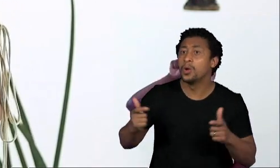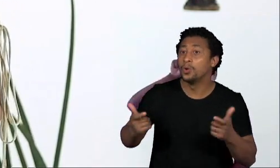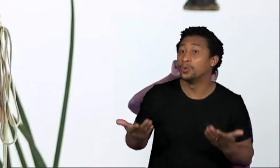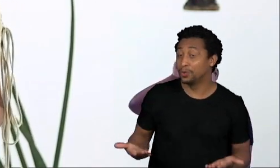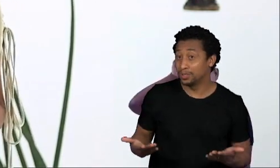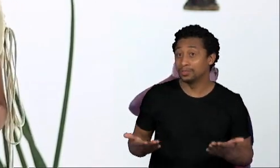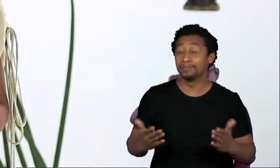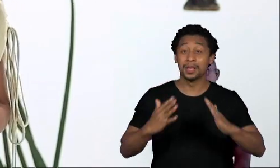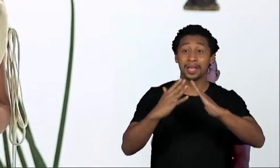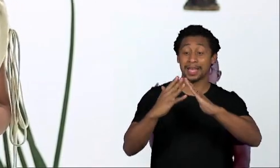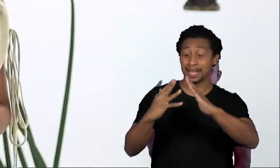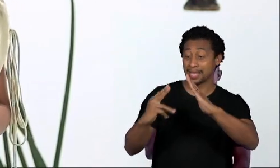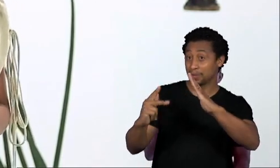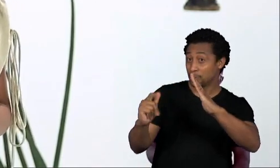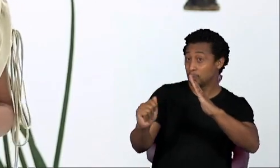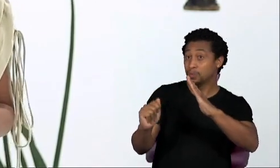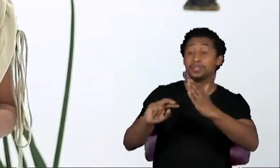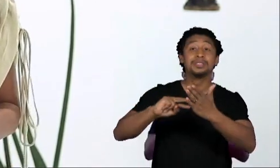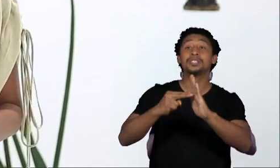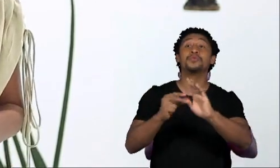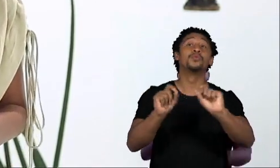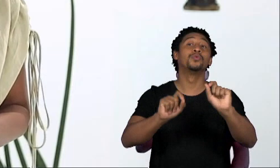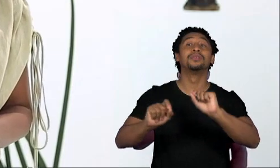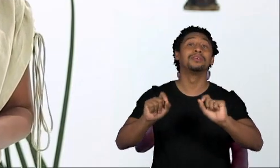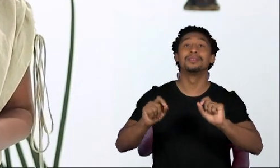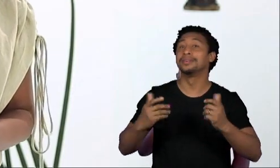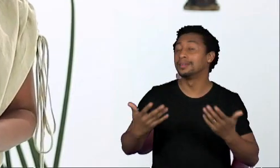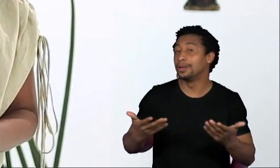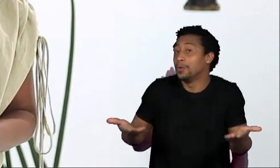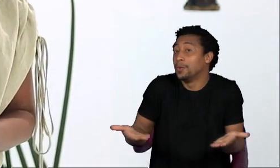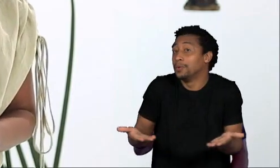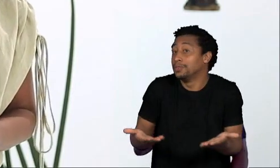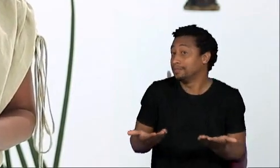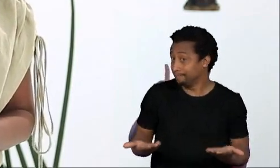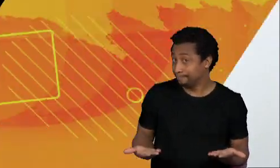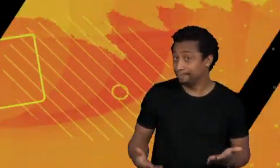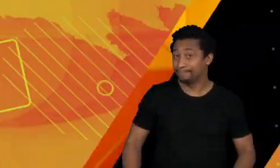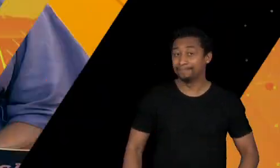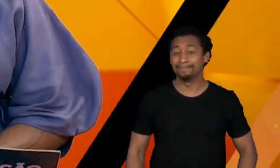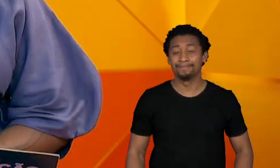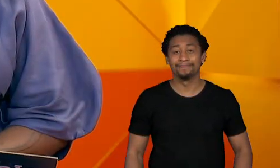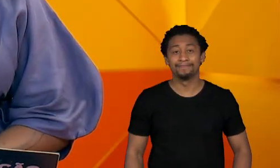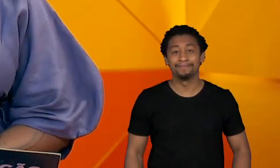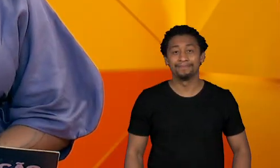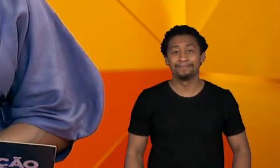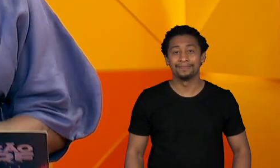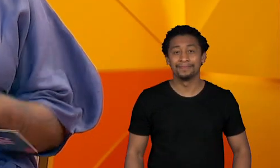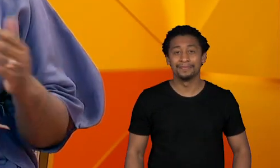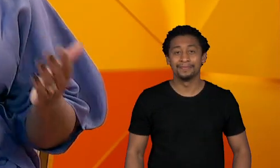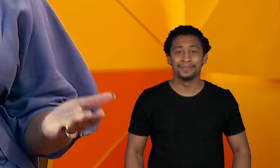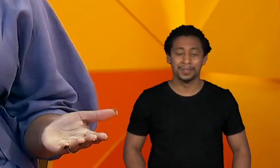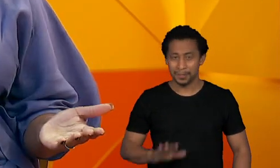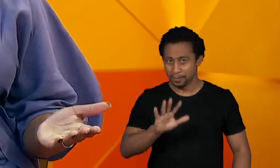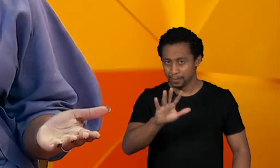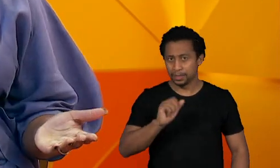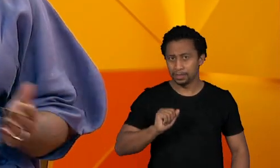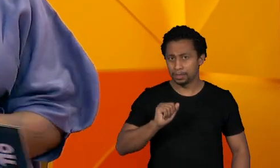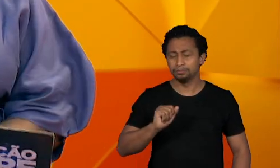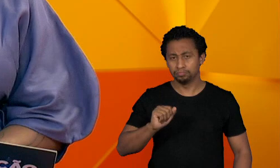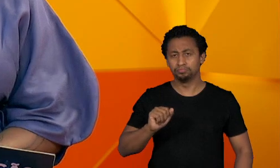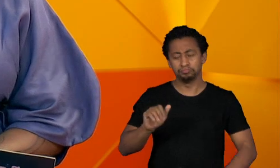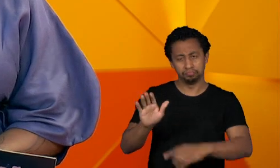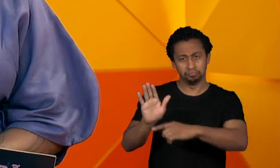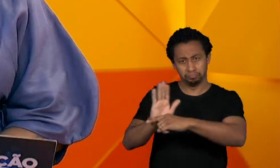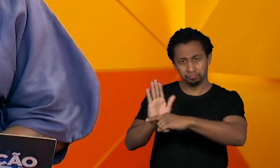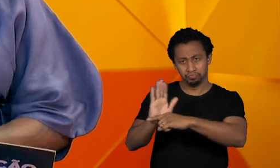o Quilombo é e representa hoje em dia? Quando a gente está falando, Raíssa, de memória audiovisual, o cinema